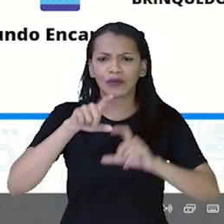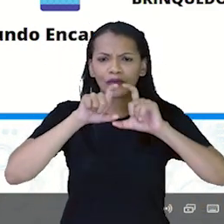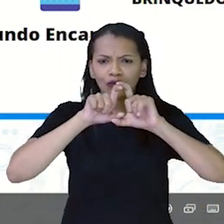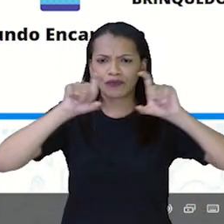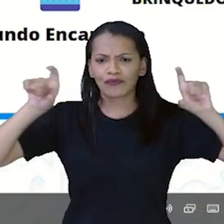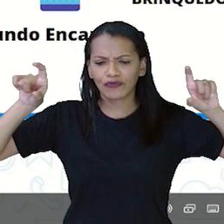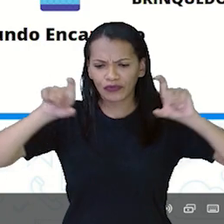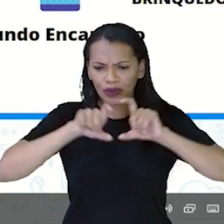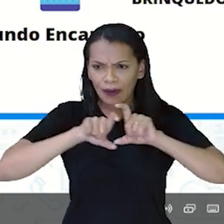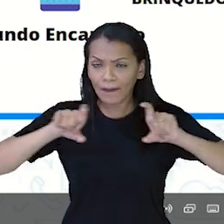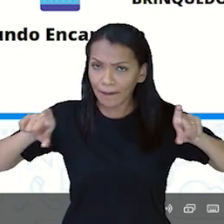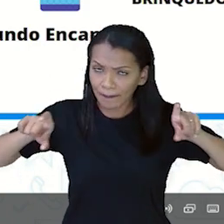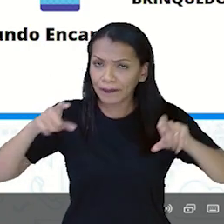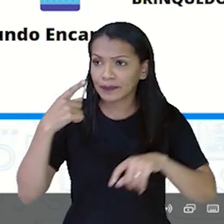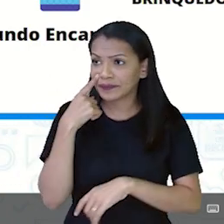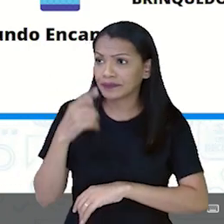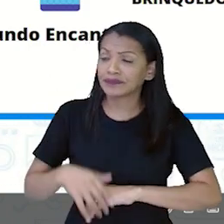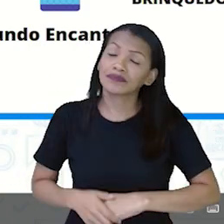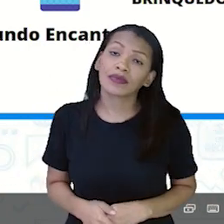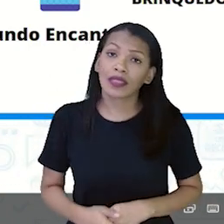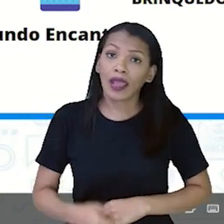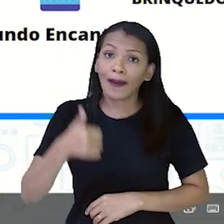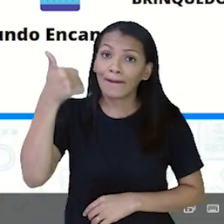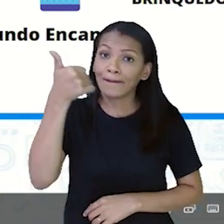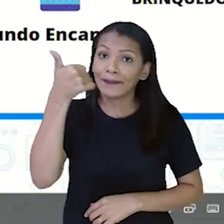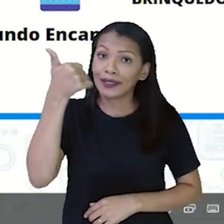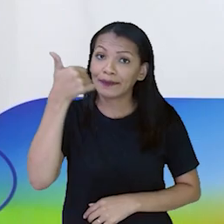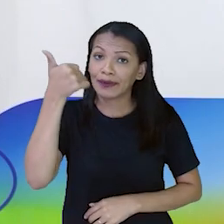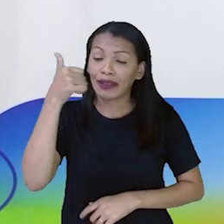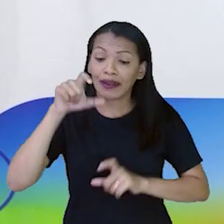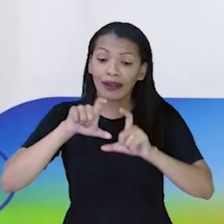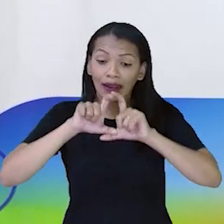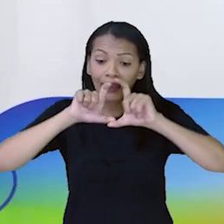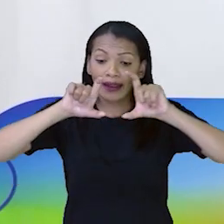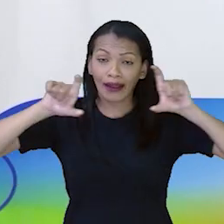linhas. A primeira linha, que está aqui, ó, em